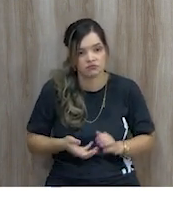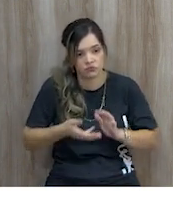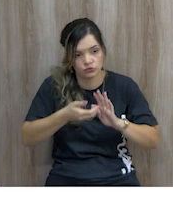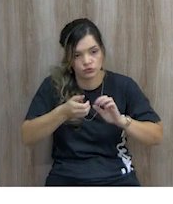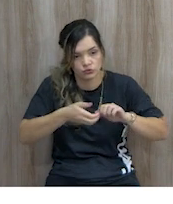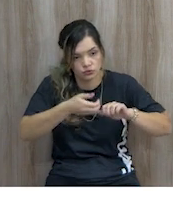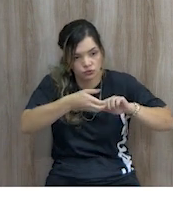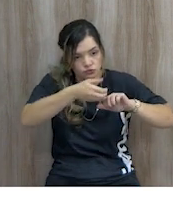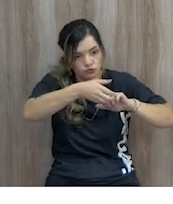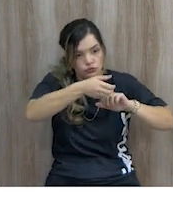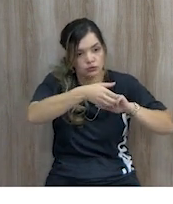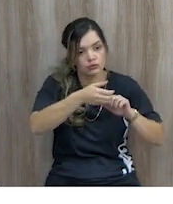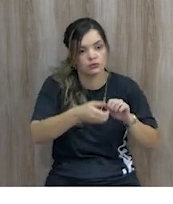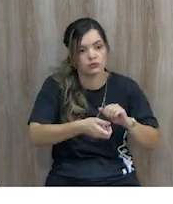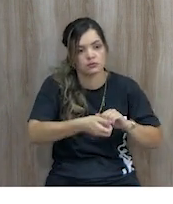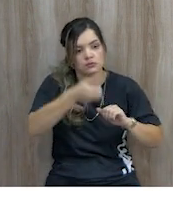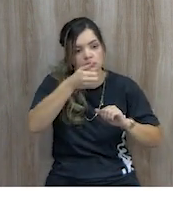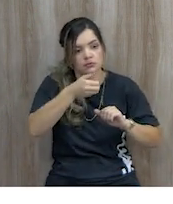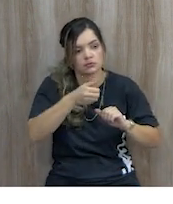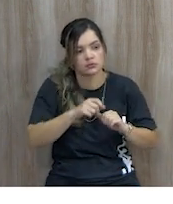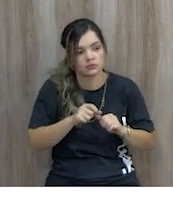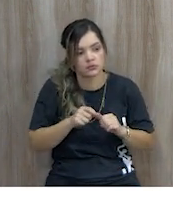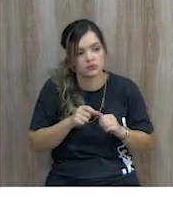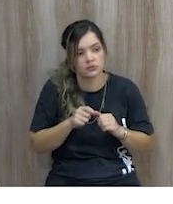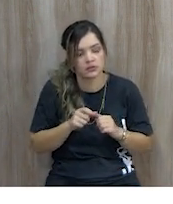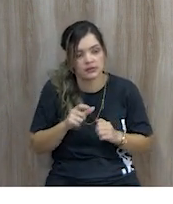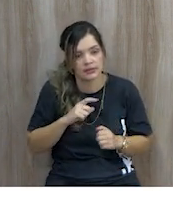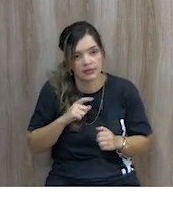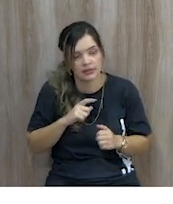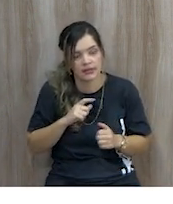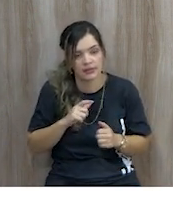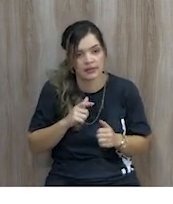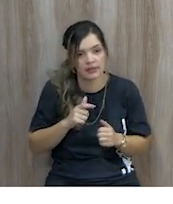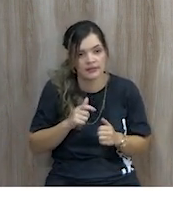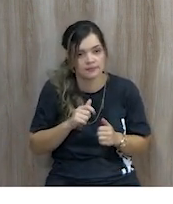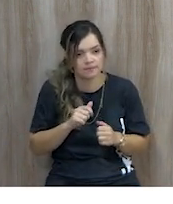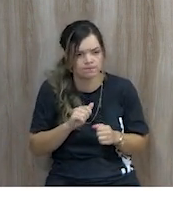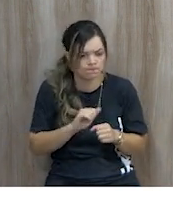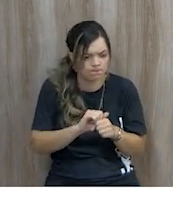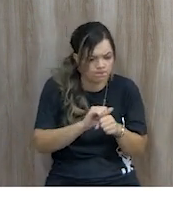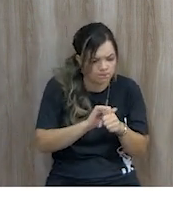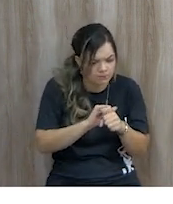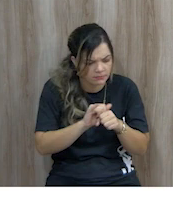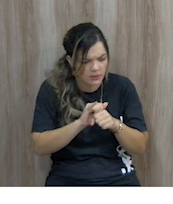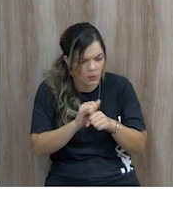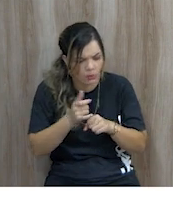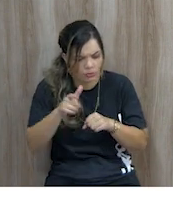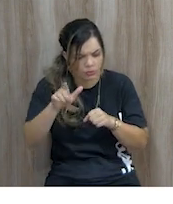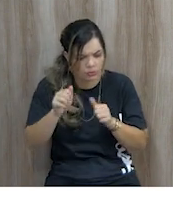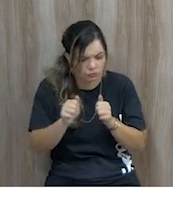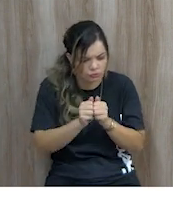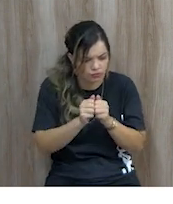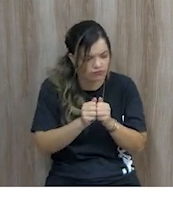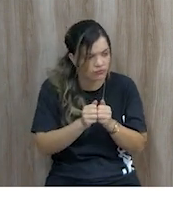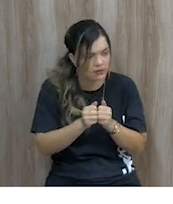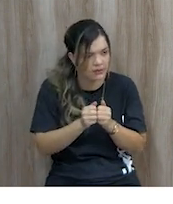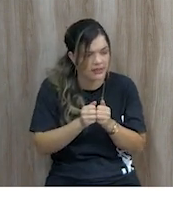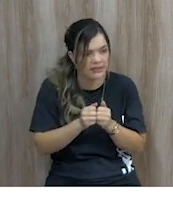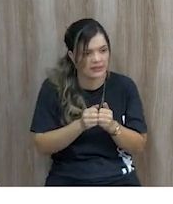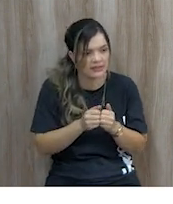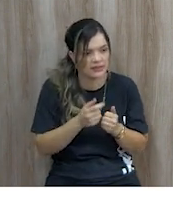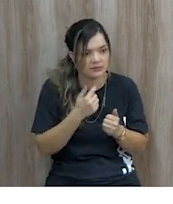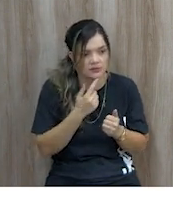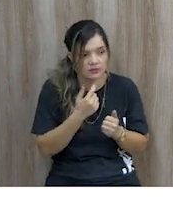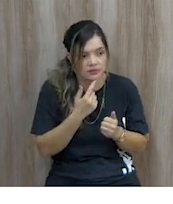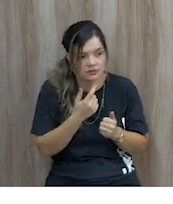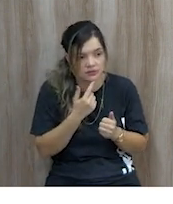descolou, e, nesse momento, ele associa outra técnica. Vocês não tem como, gente, eu trazer o tecido lá do ápice, concordam? Ali